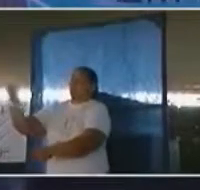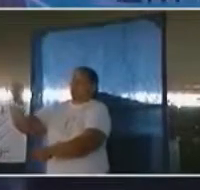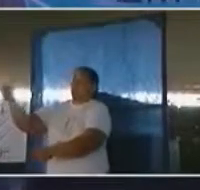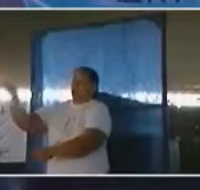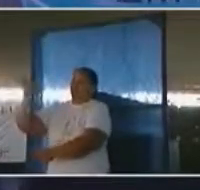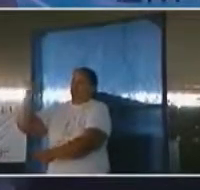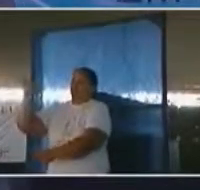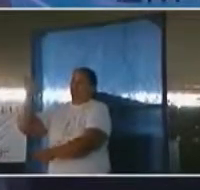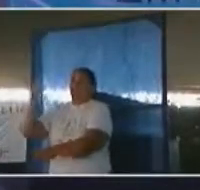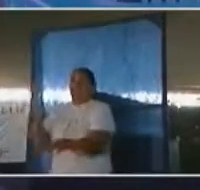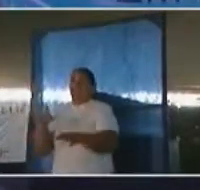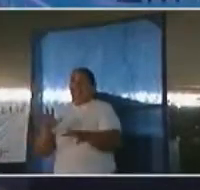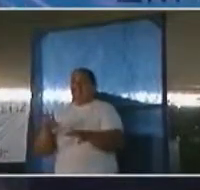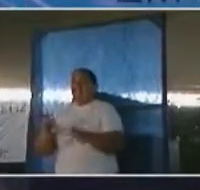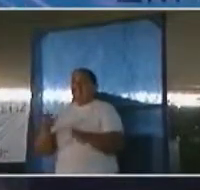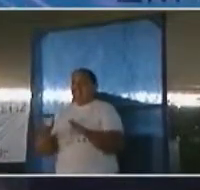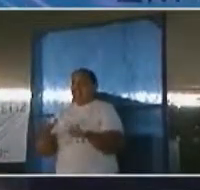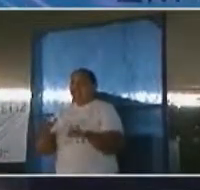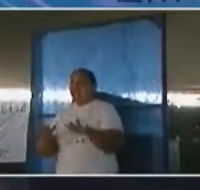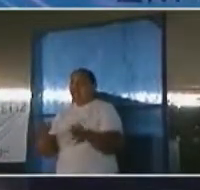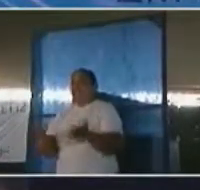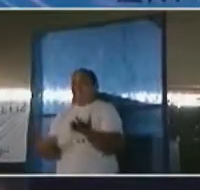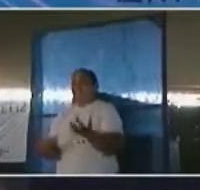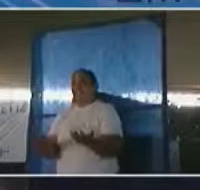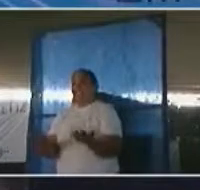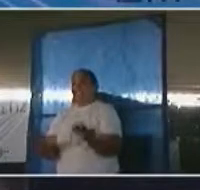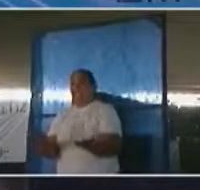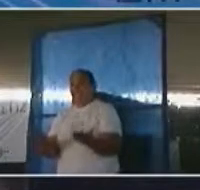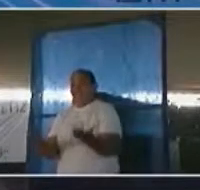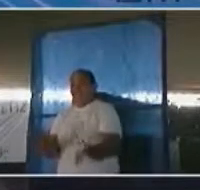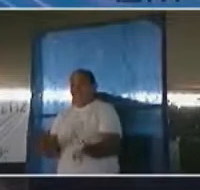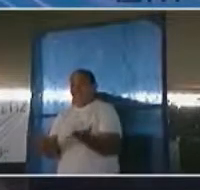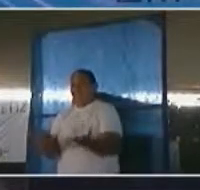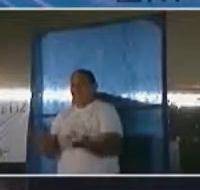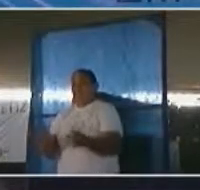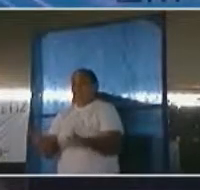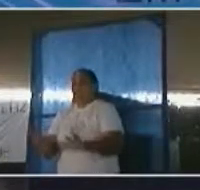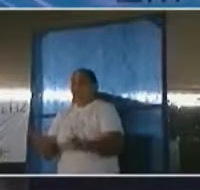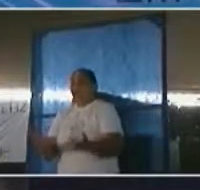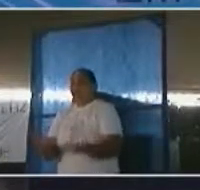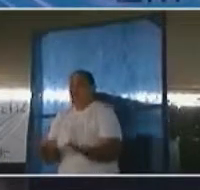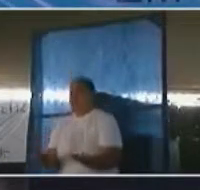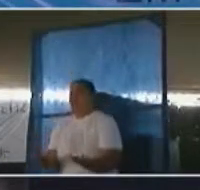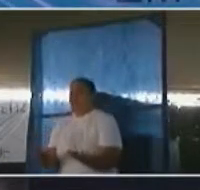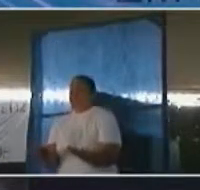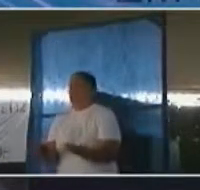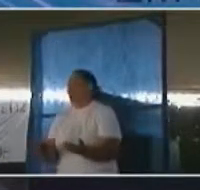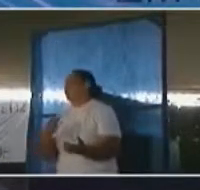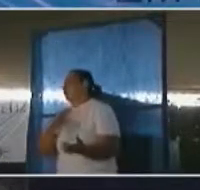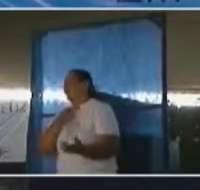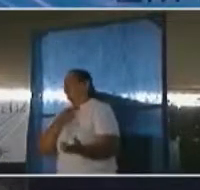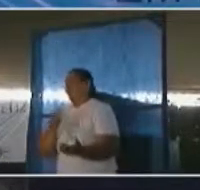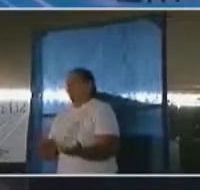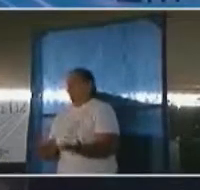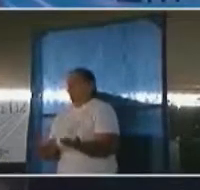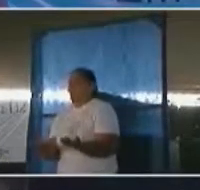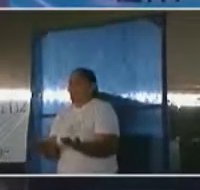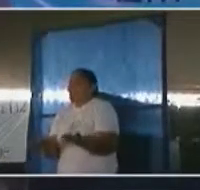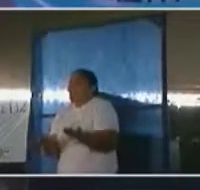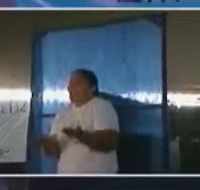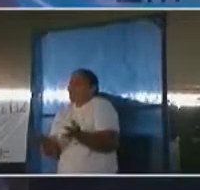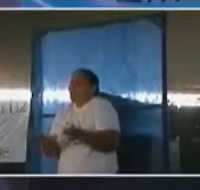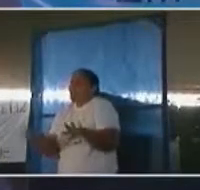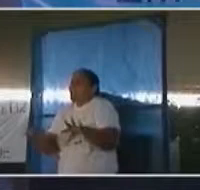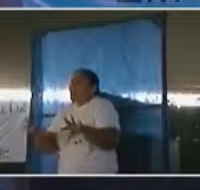tinha que ser leve. Leve o bastante para poder voar, para poder alçar voo. A linha tinha que ser